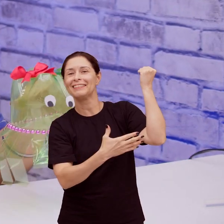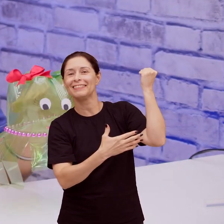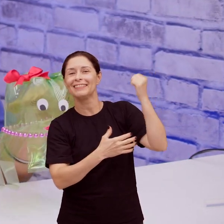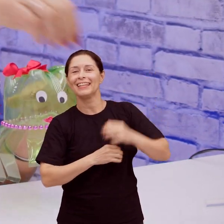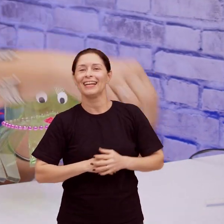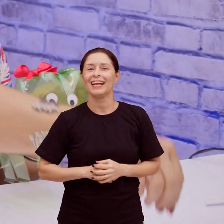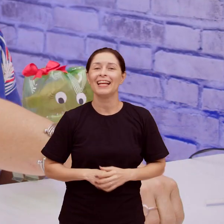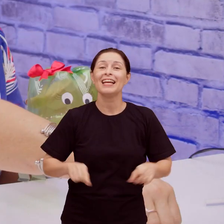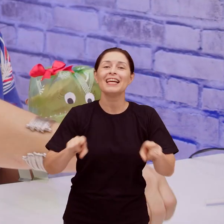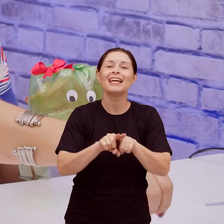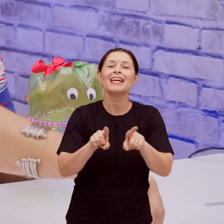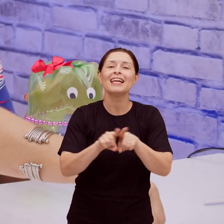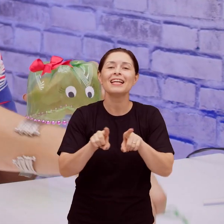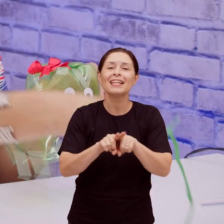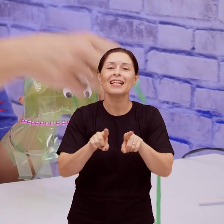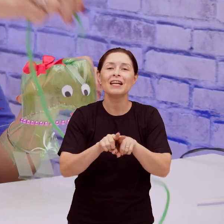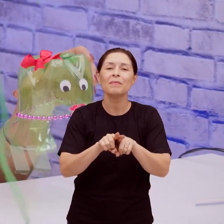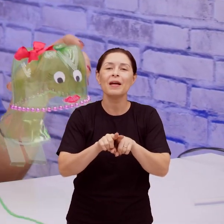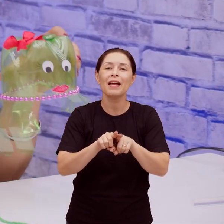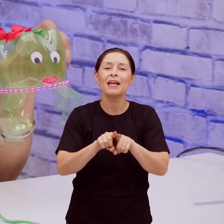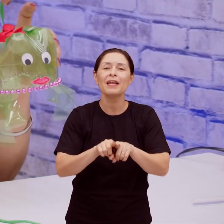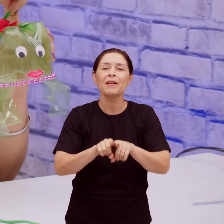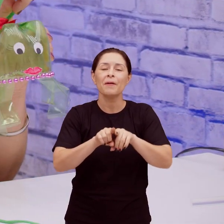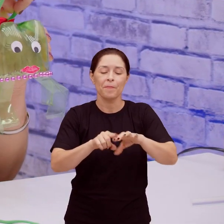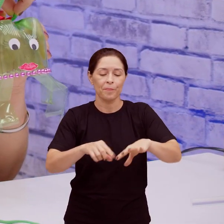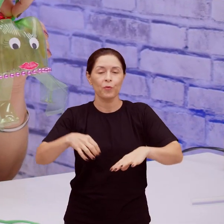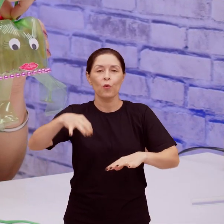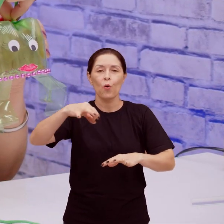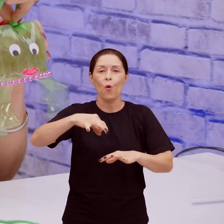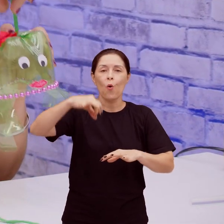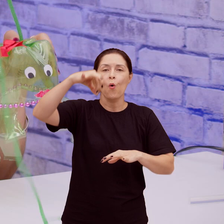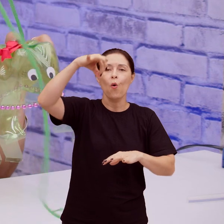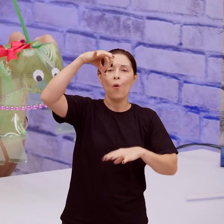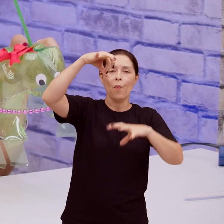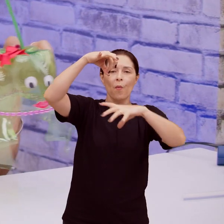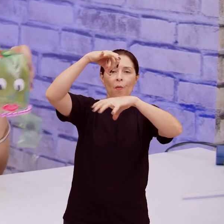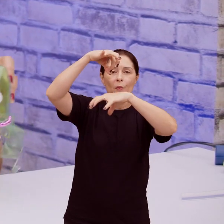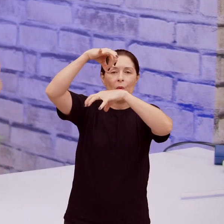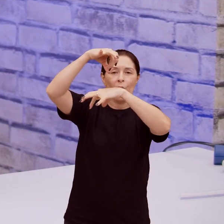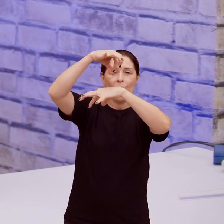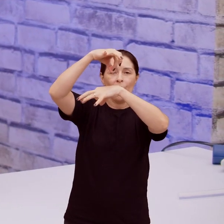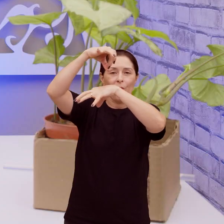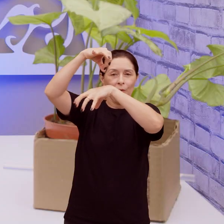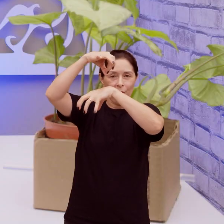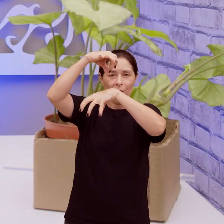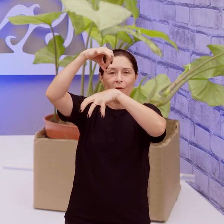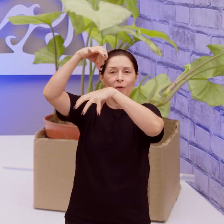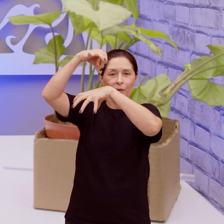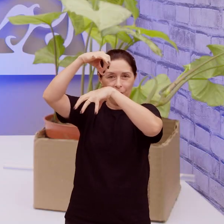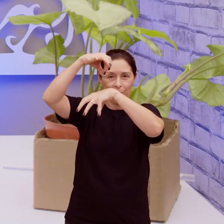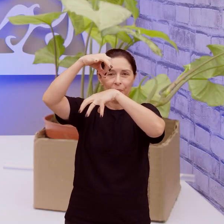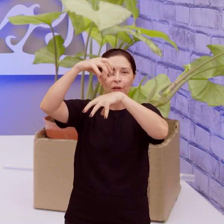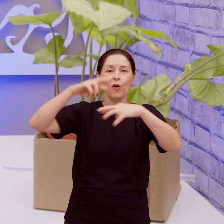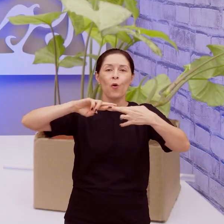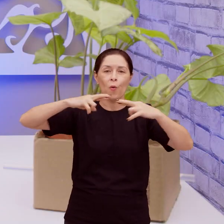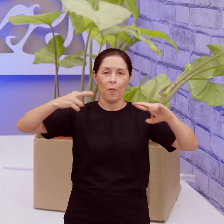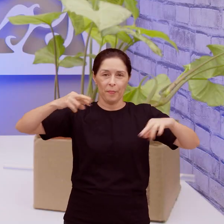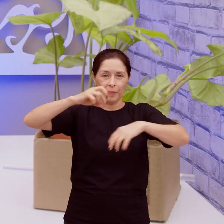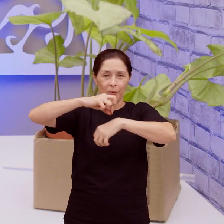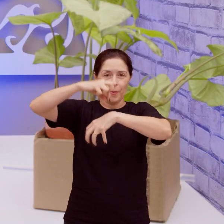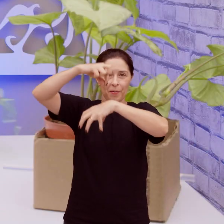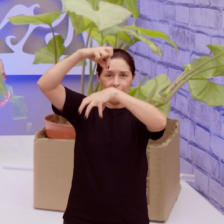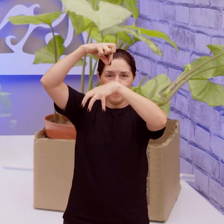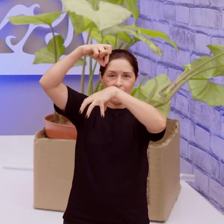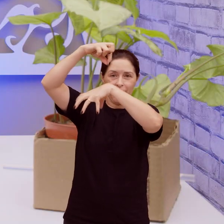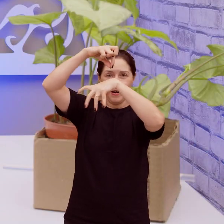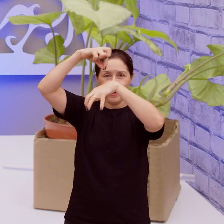também cantar, vocês podem fazer um mobile. Olha que legal, é só a gente colar e aí a gente pendura. E é